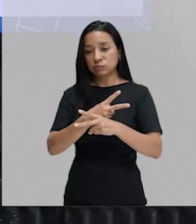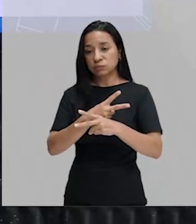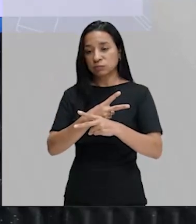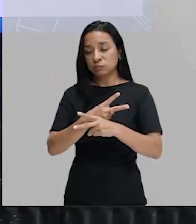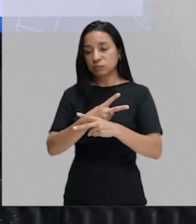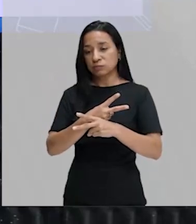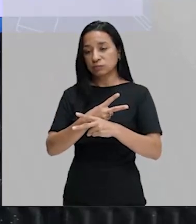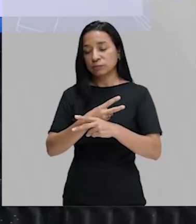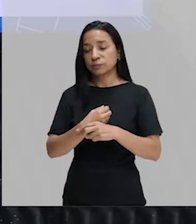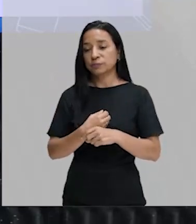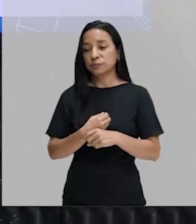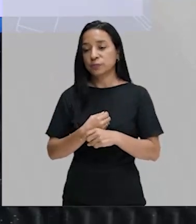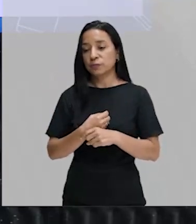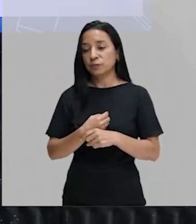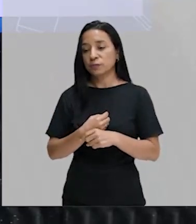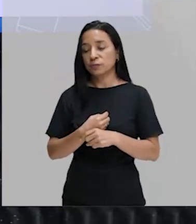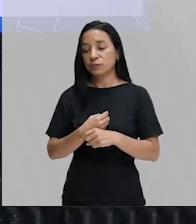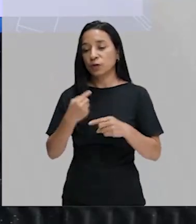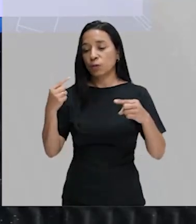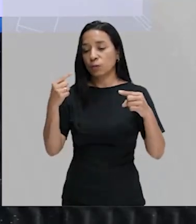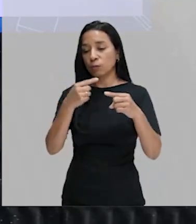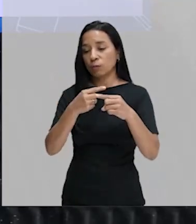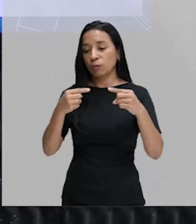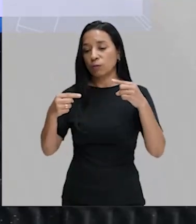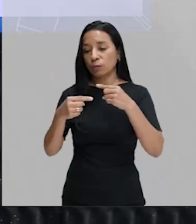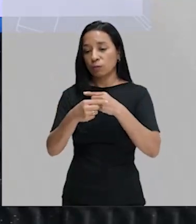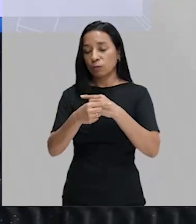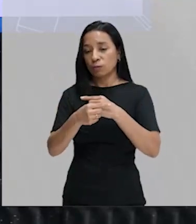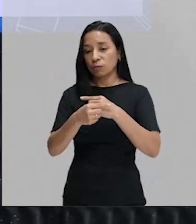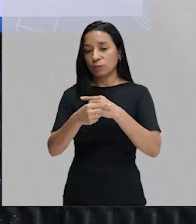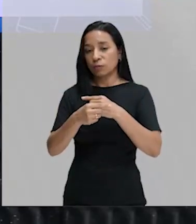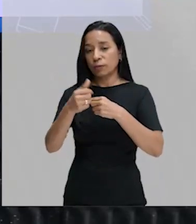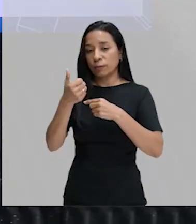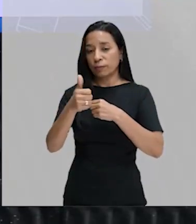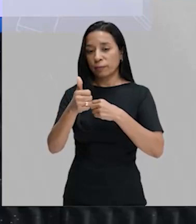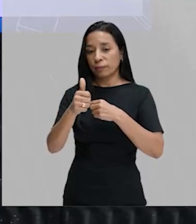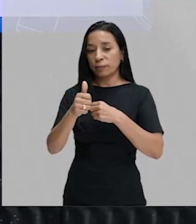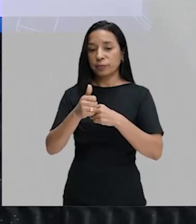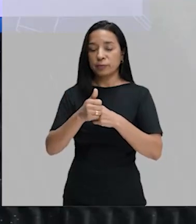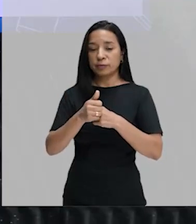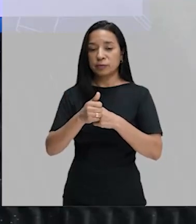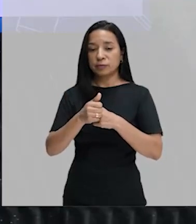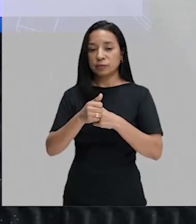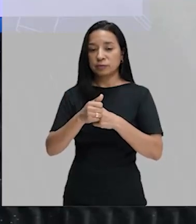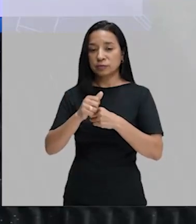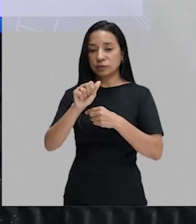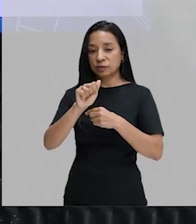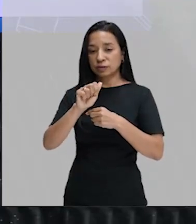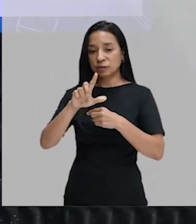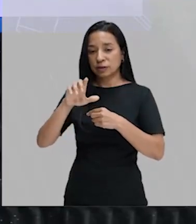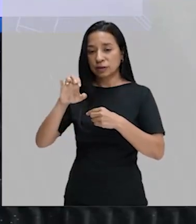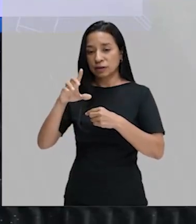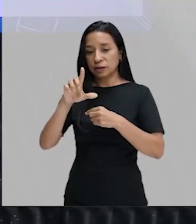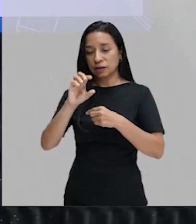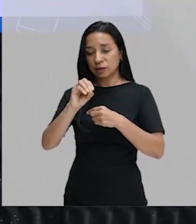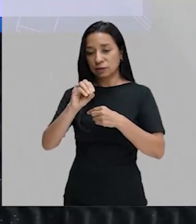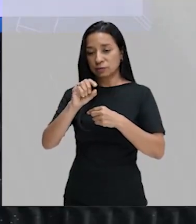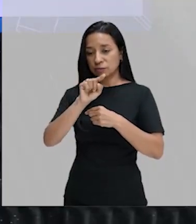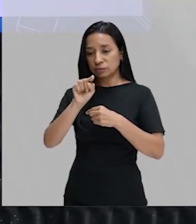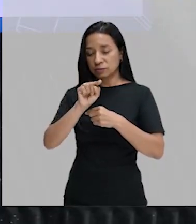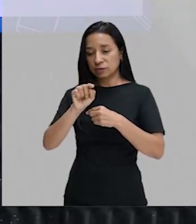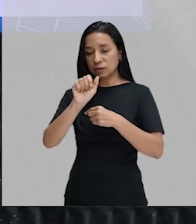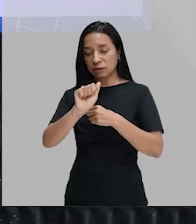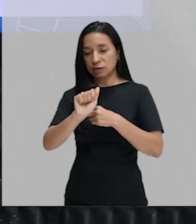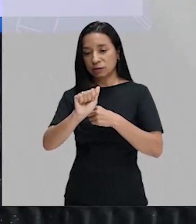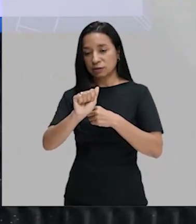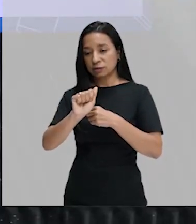das setinhas. Então, a gente vai pegar esse primeiro alelo, ZA, juntar com o ZV, vai formar o